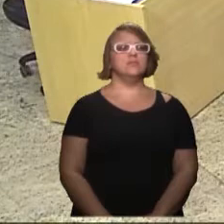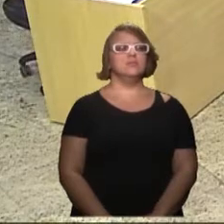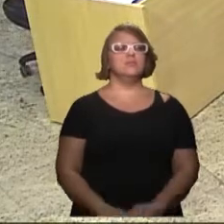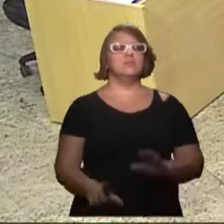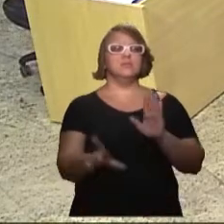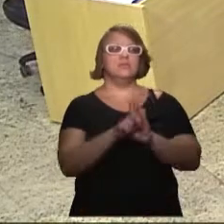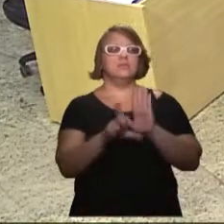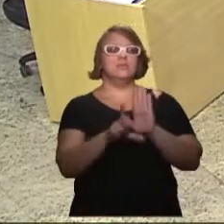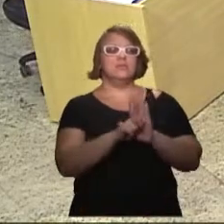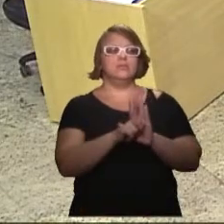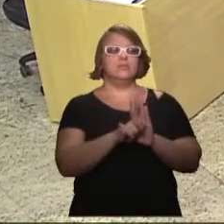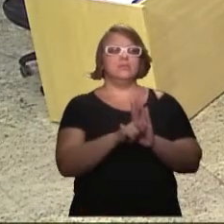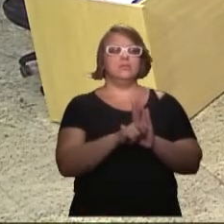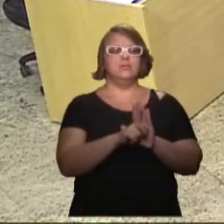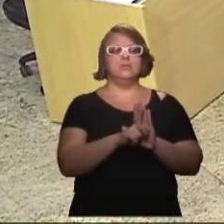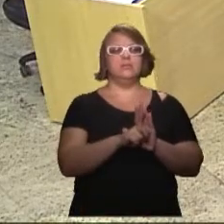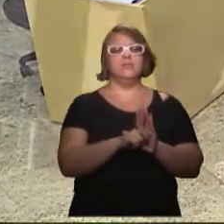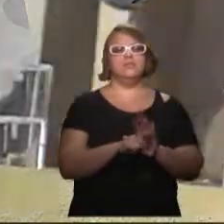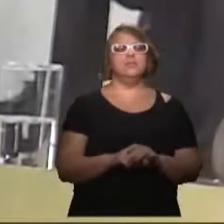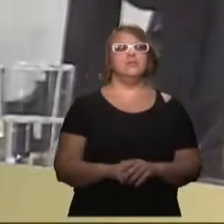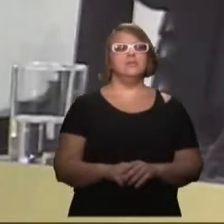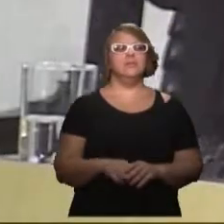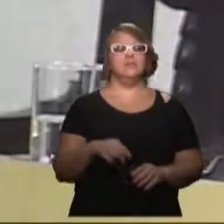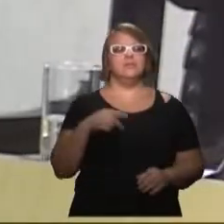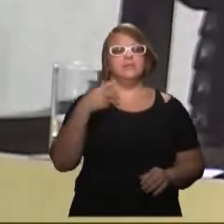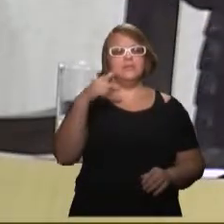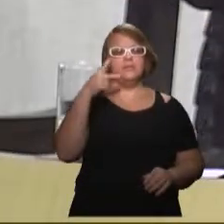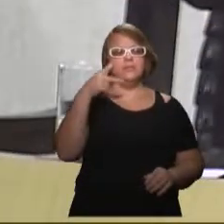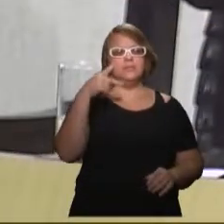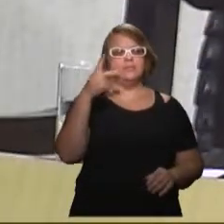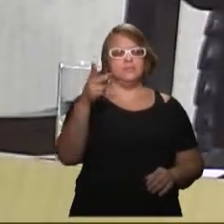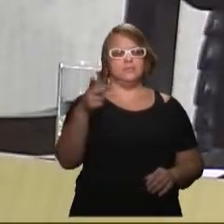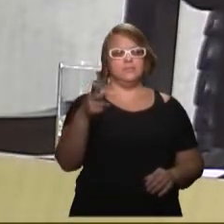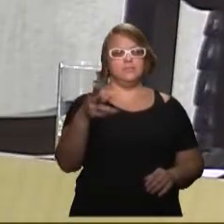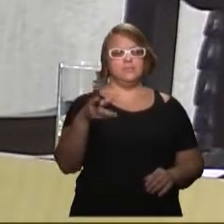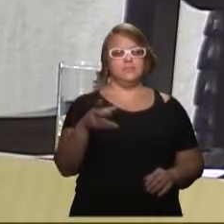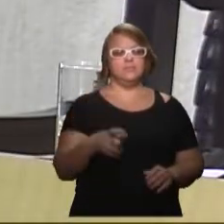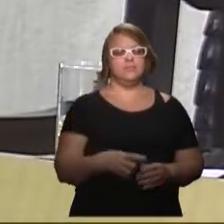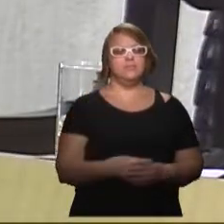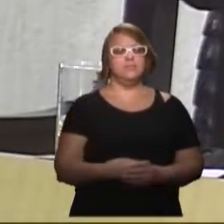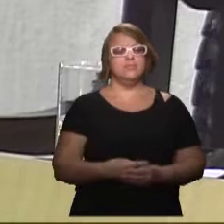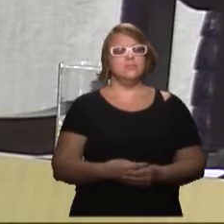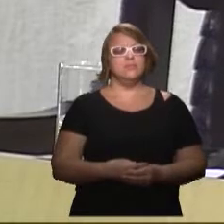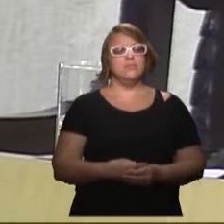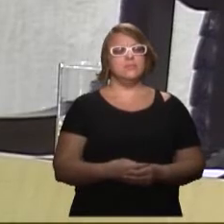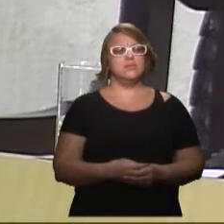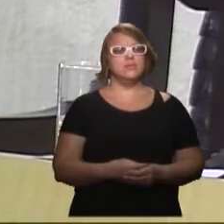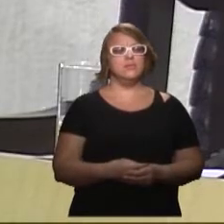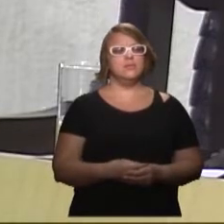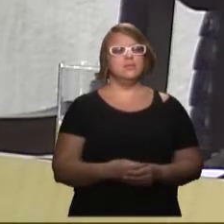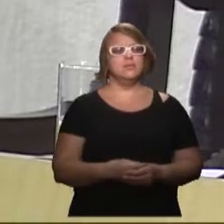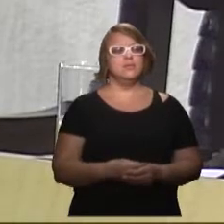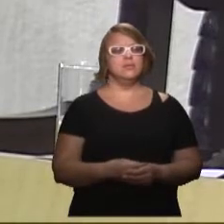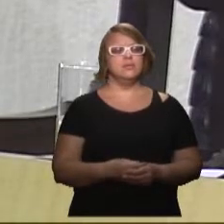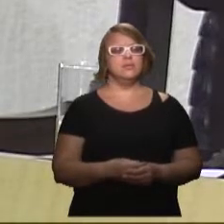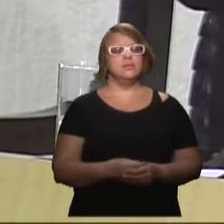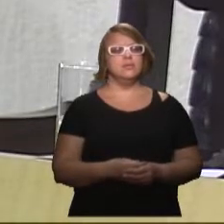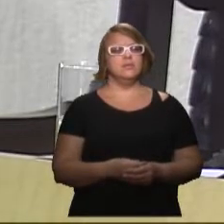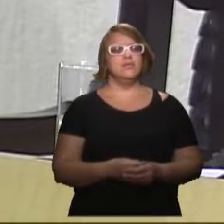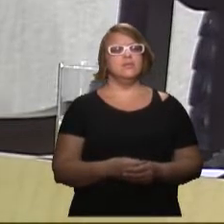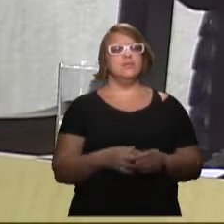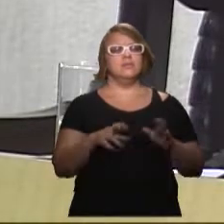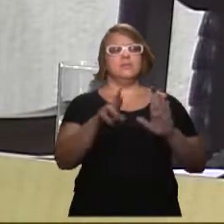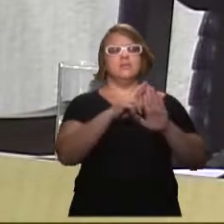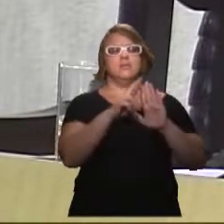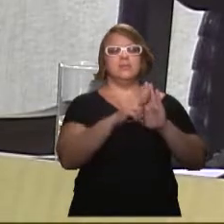41/2014 dispõe sobre o plano de amortização do déficit atuarial do regime próprio de previdência